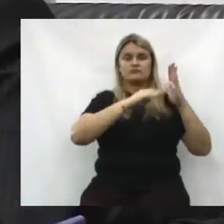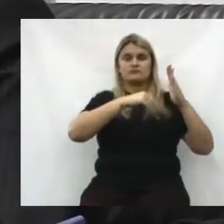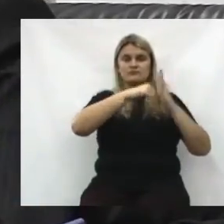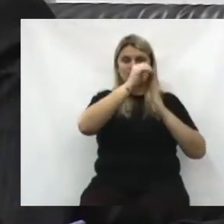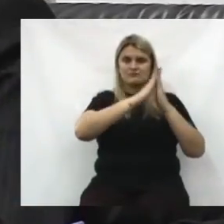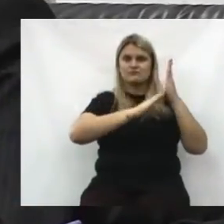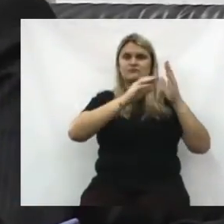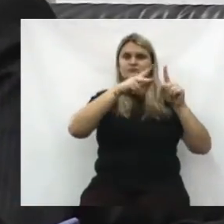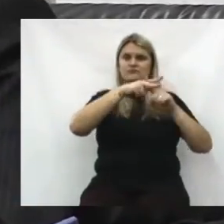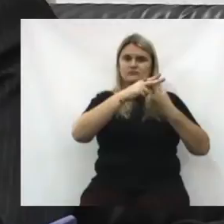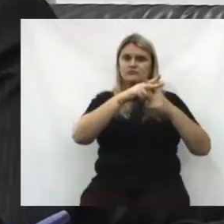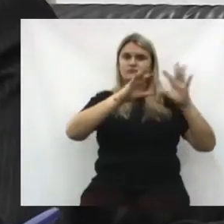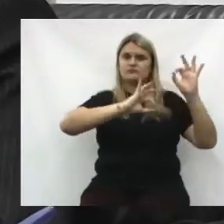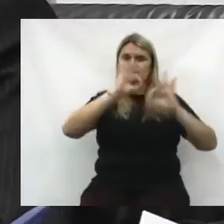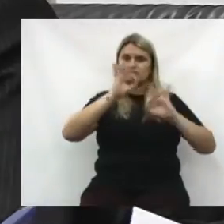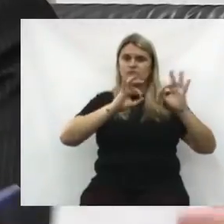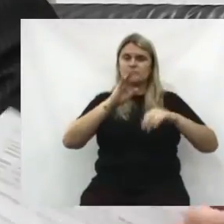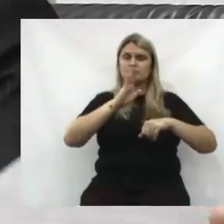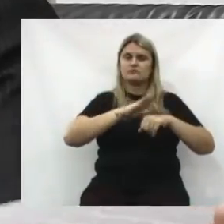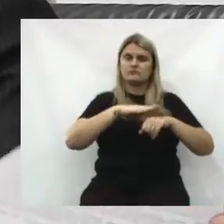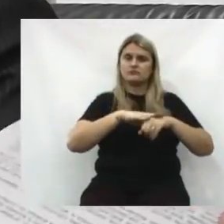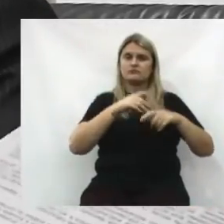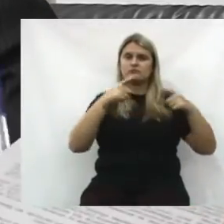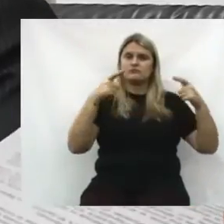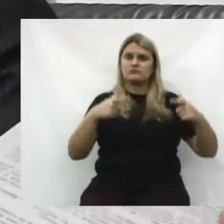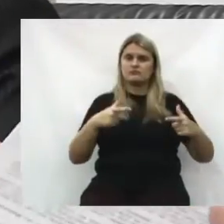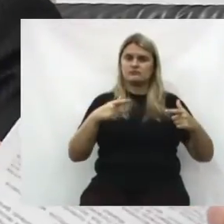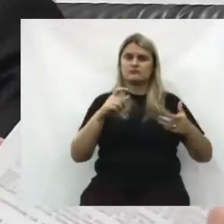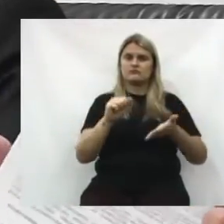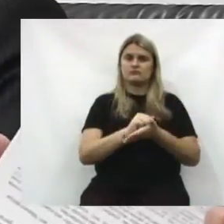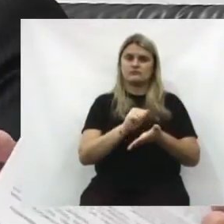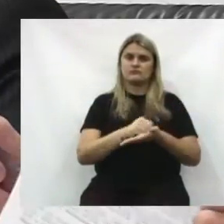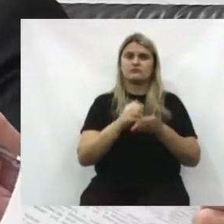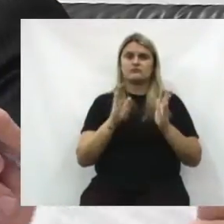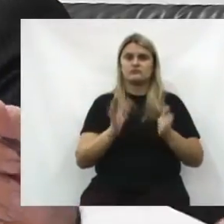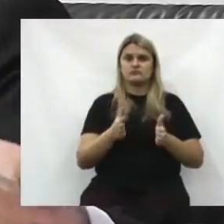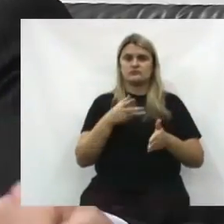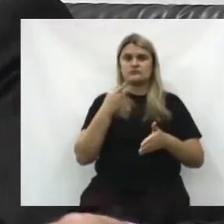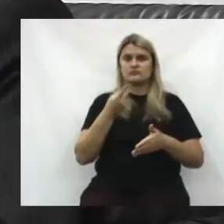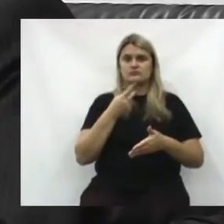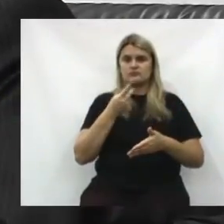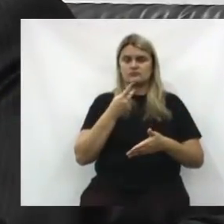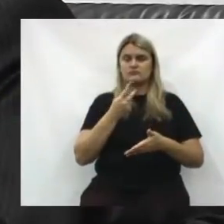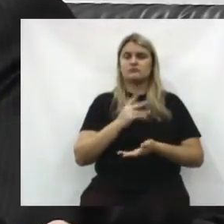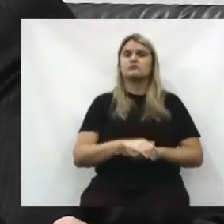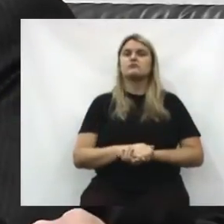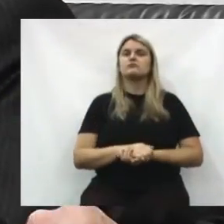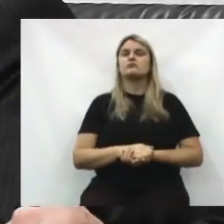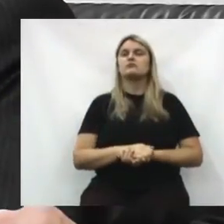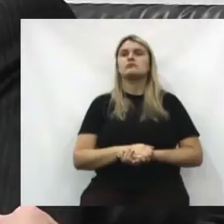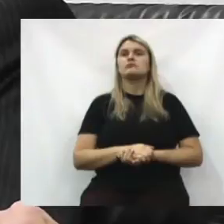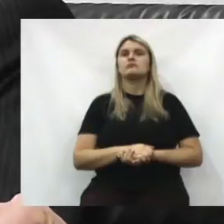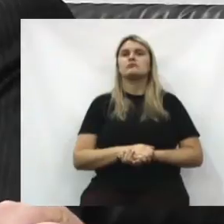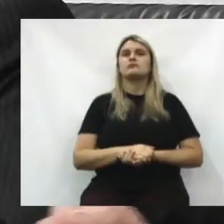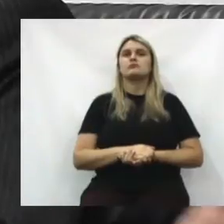ampliação, melhorias naquela área, dando mais espaço para várias atividades, a qual já foram